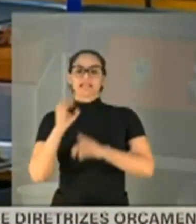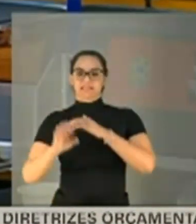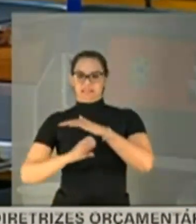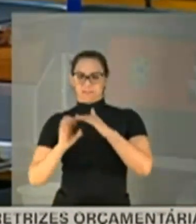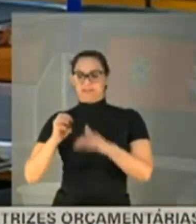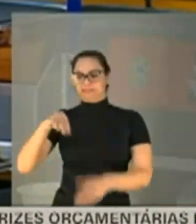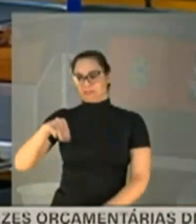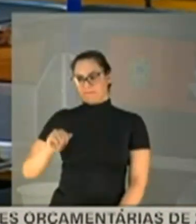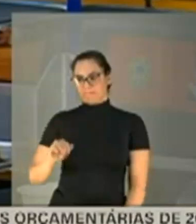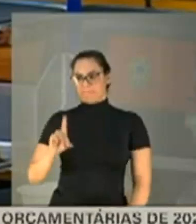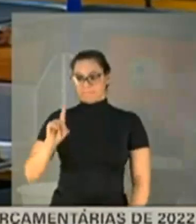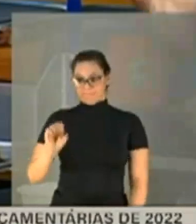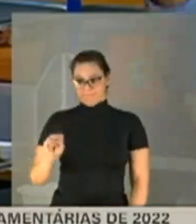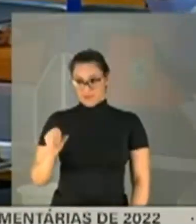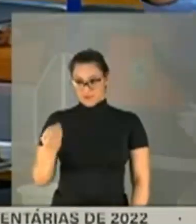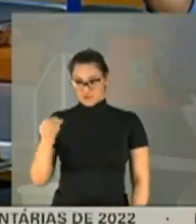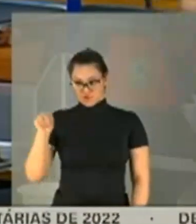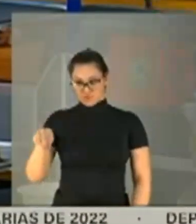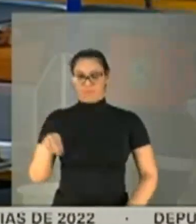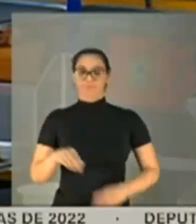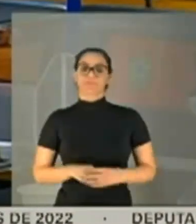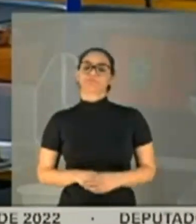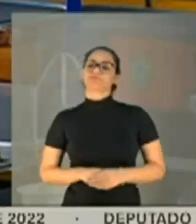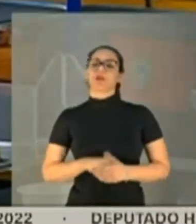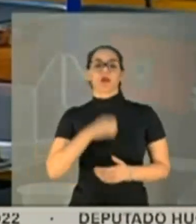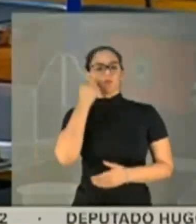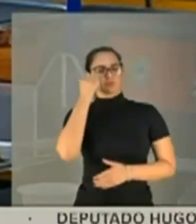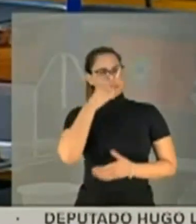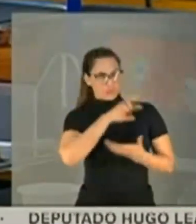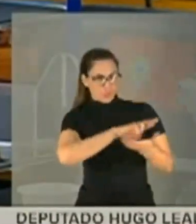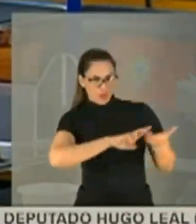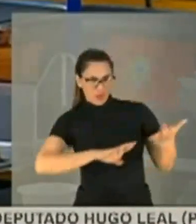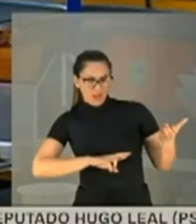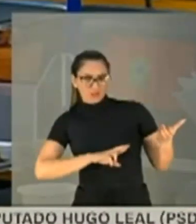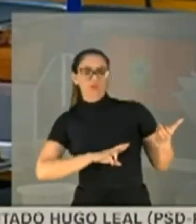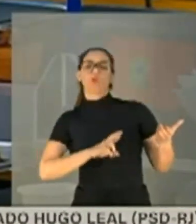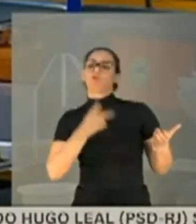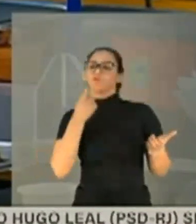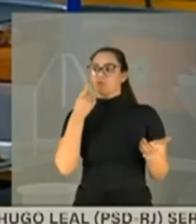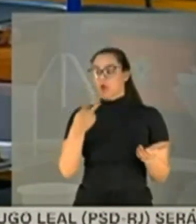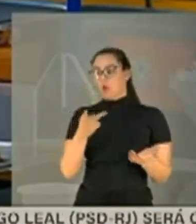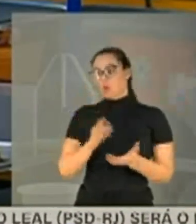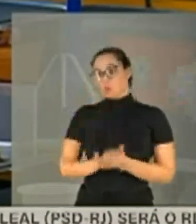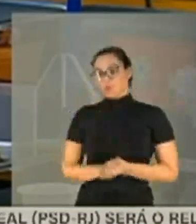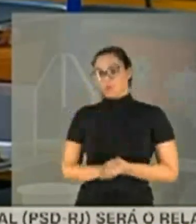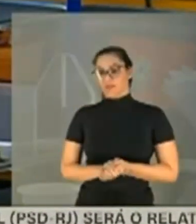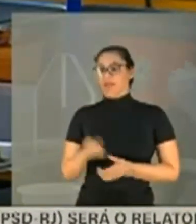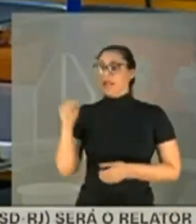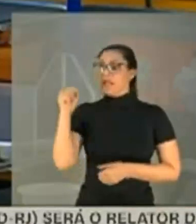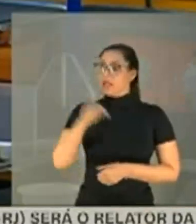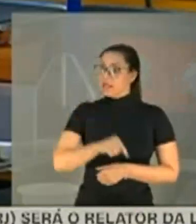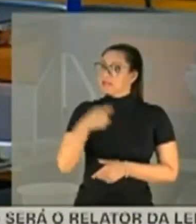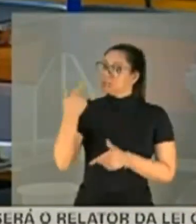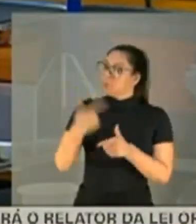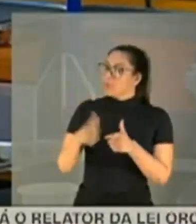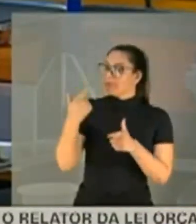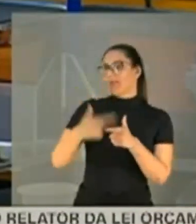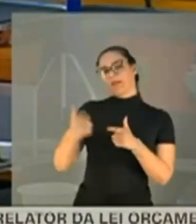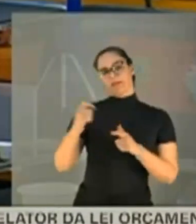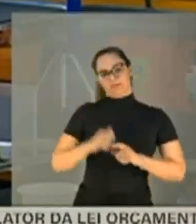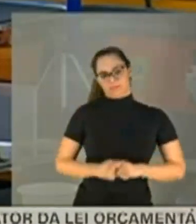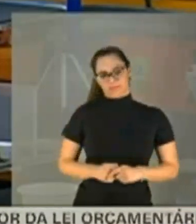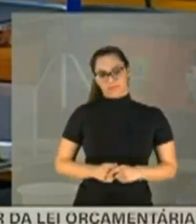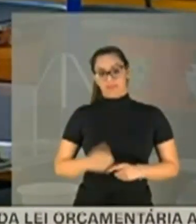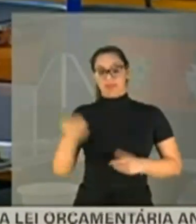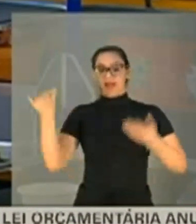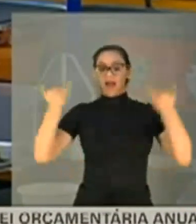Madison. Aí o senador Renan Calheiros, o relator, fala o seguinte: este é que é o problema, é que